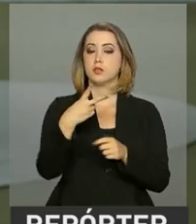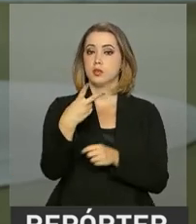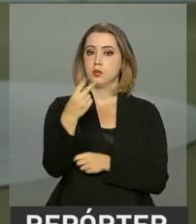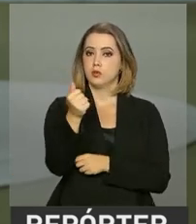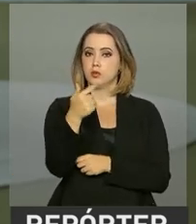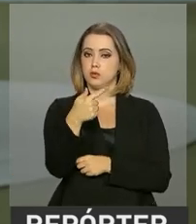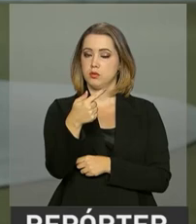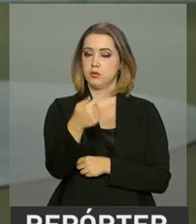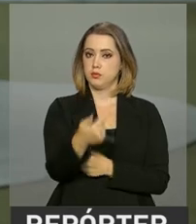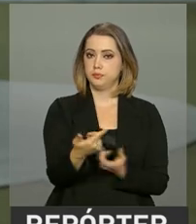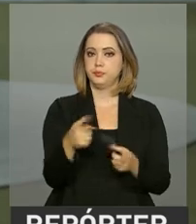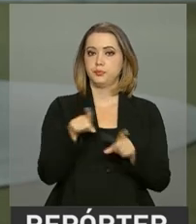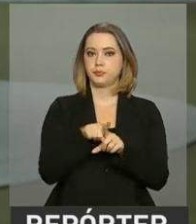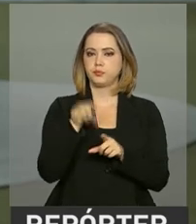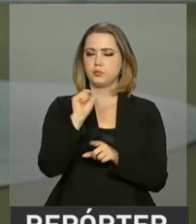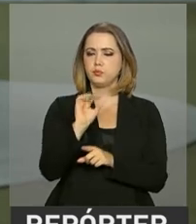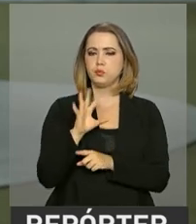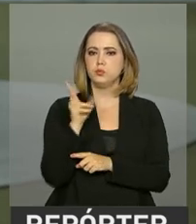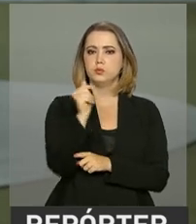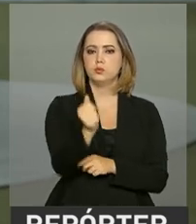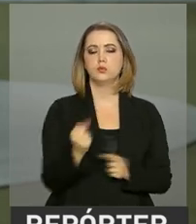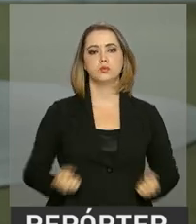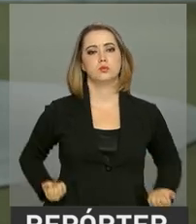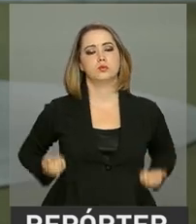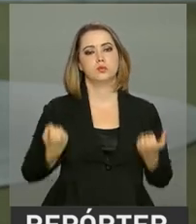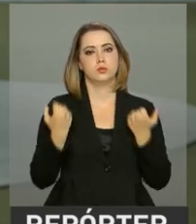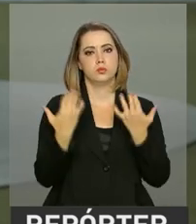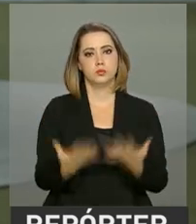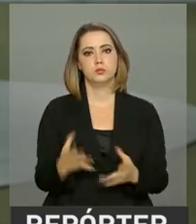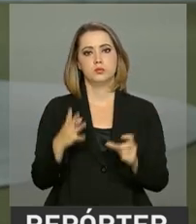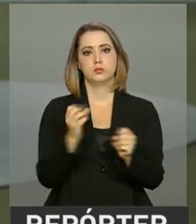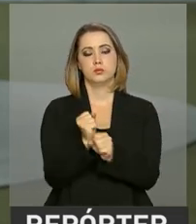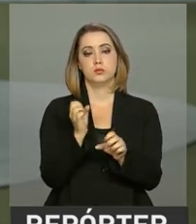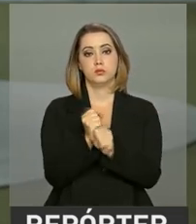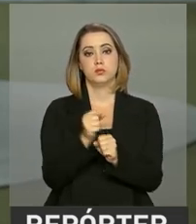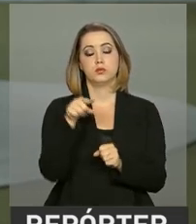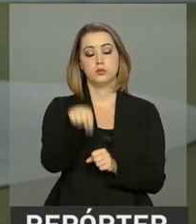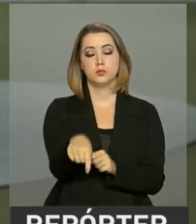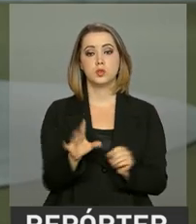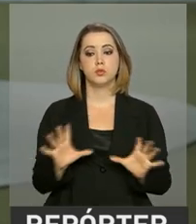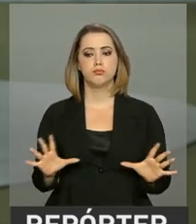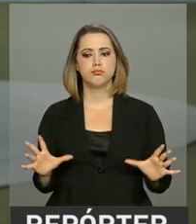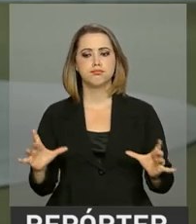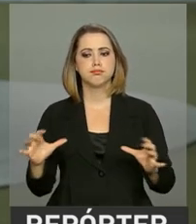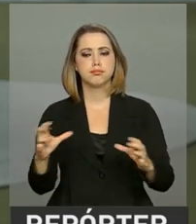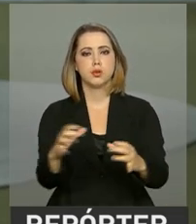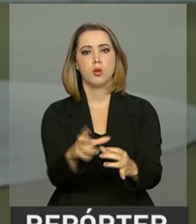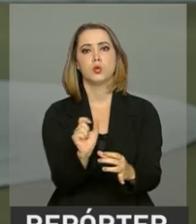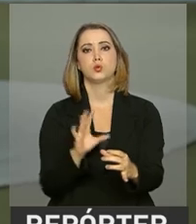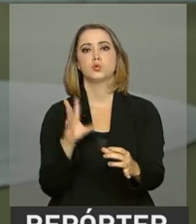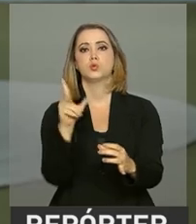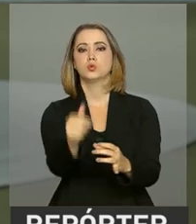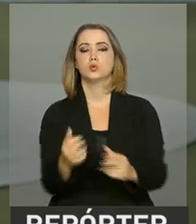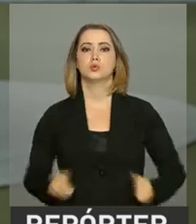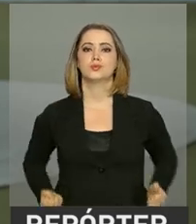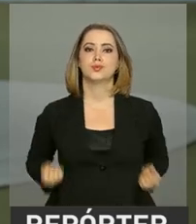2017. No total de despesas orçamentárias para o ano que vem, este conjunto de despesas